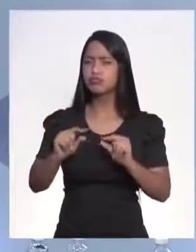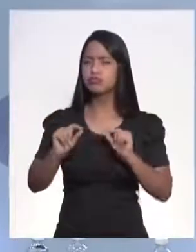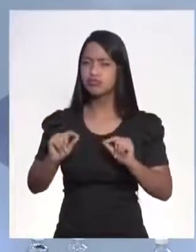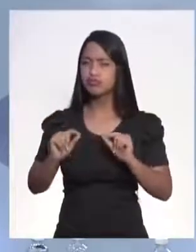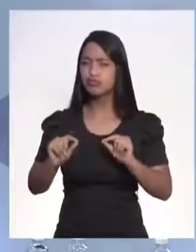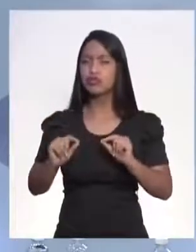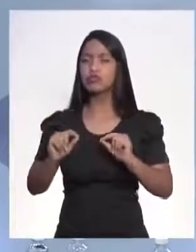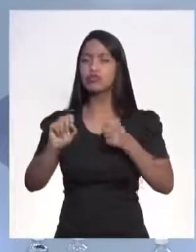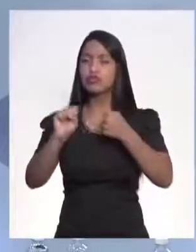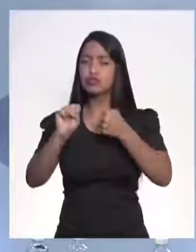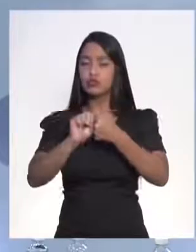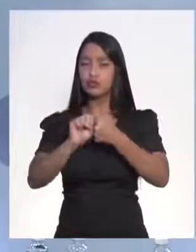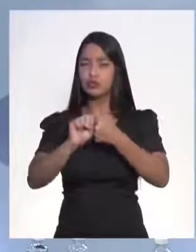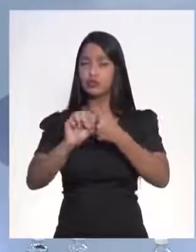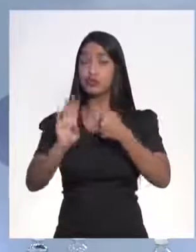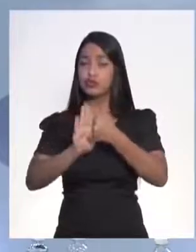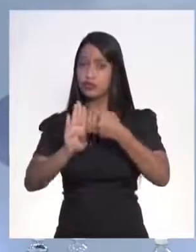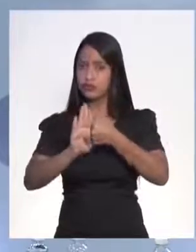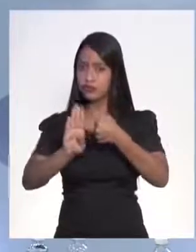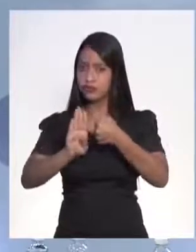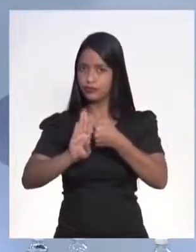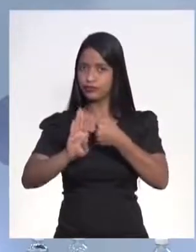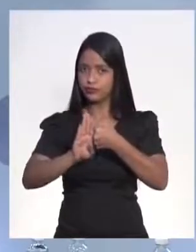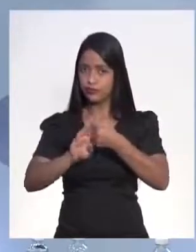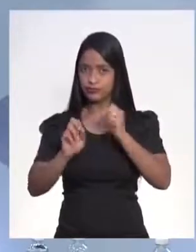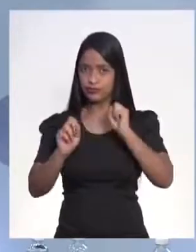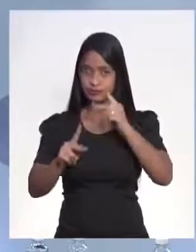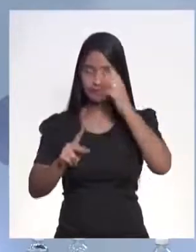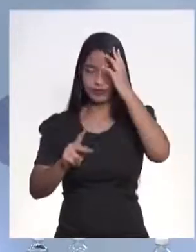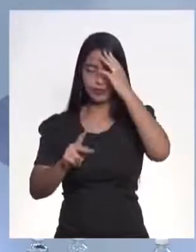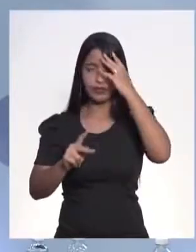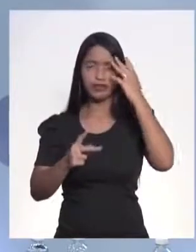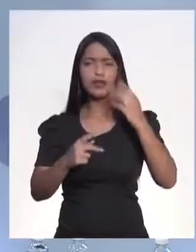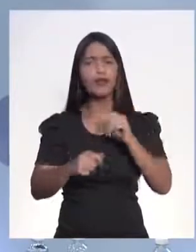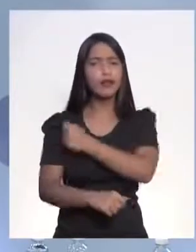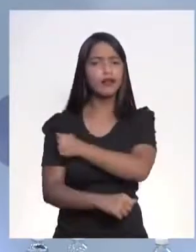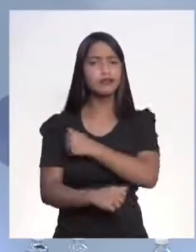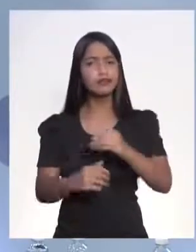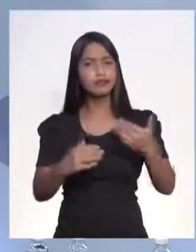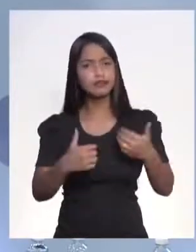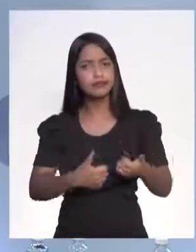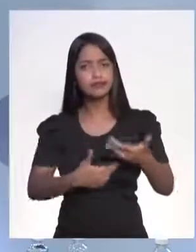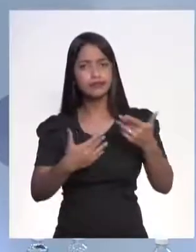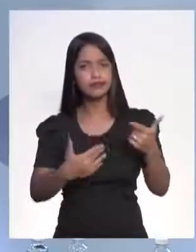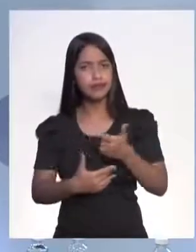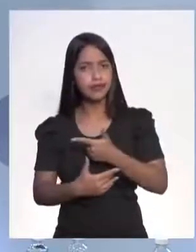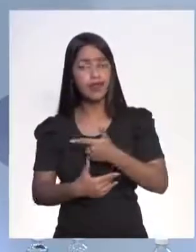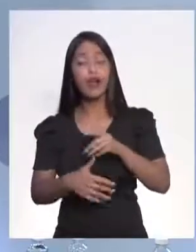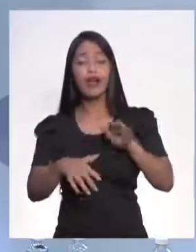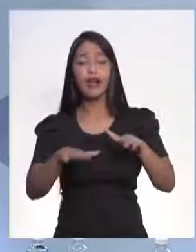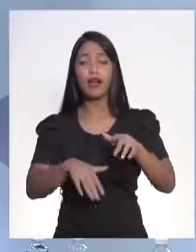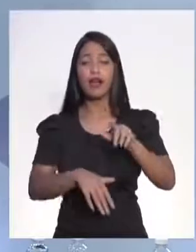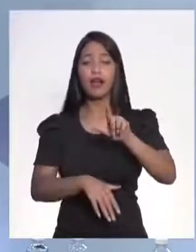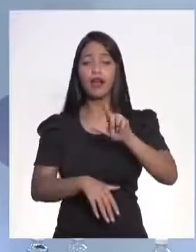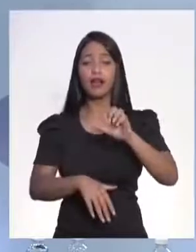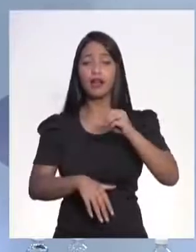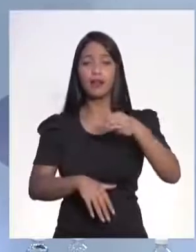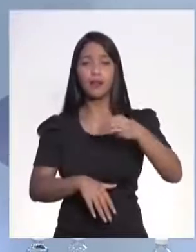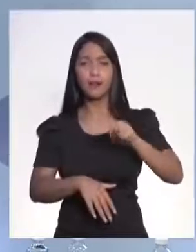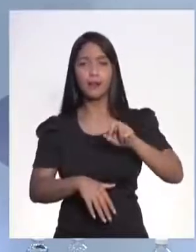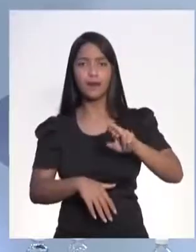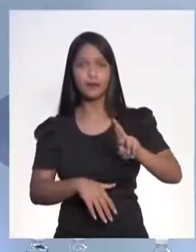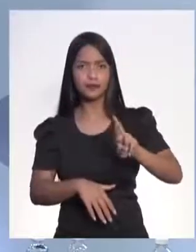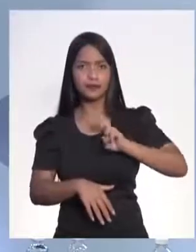substantivo eu iria falar da hora do almoço alunos é que me falaram não poxa a Leomar Oliveira falou